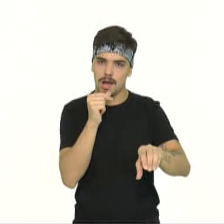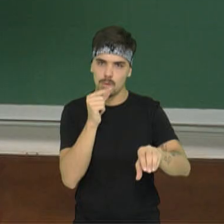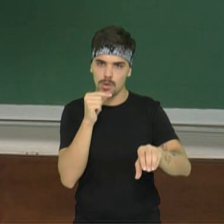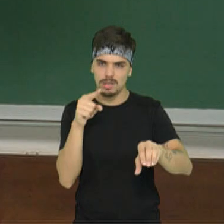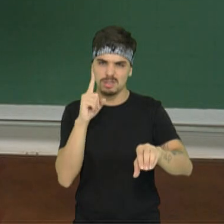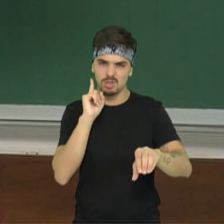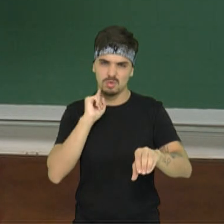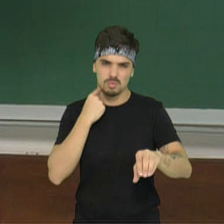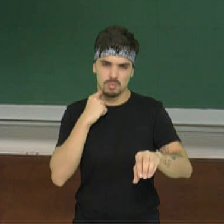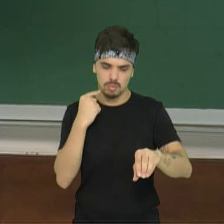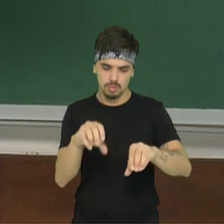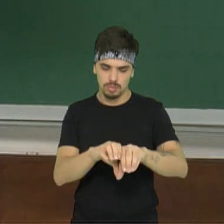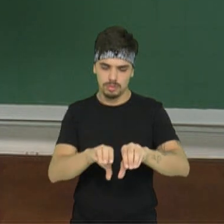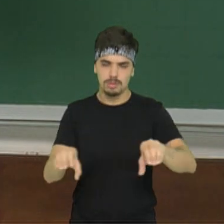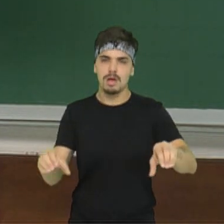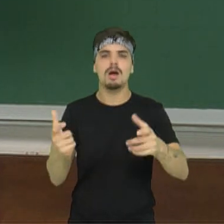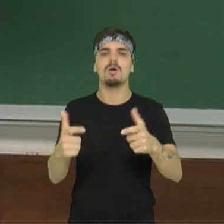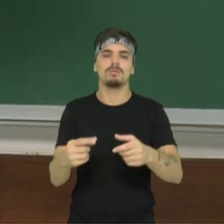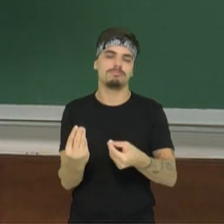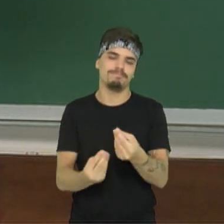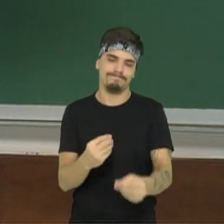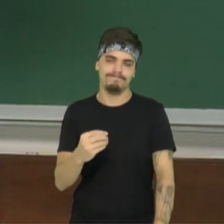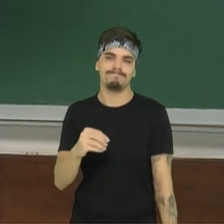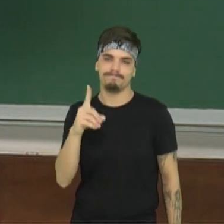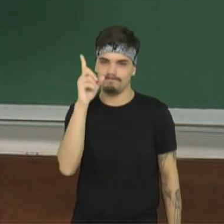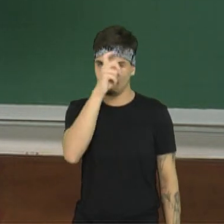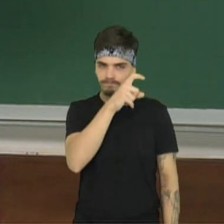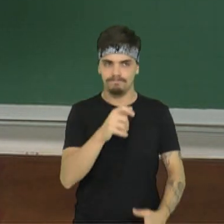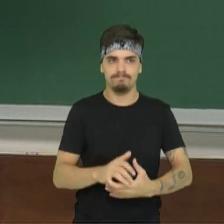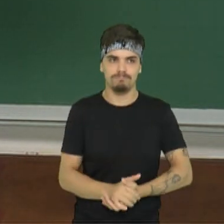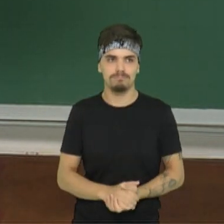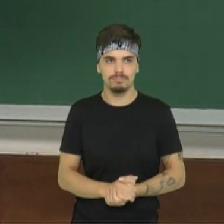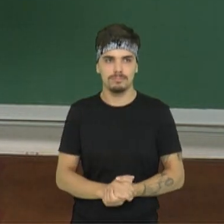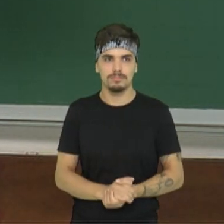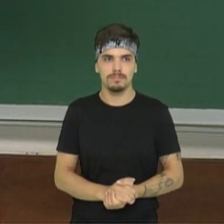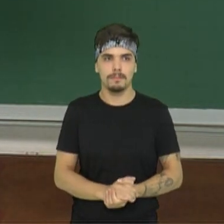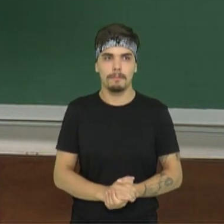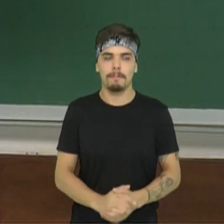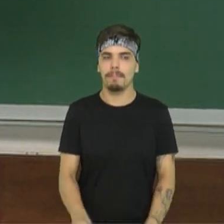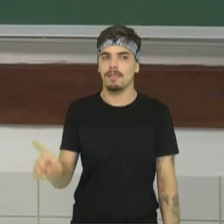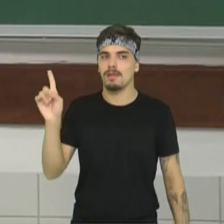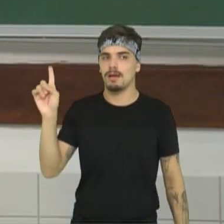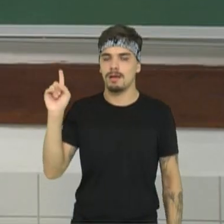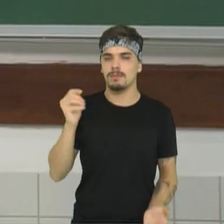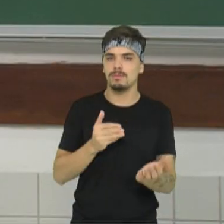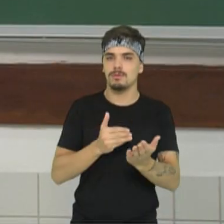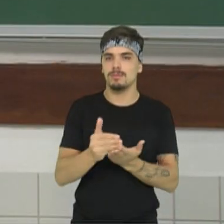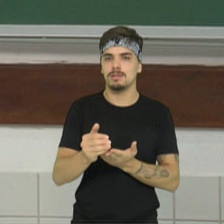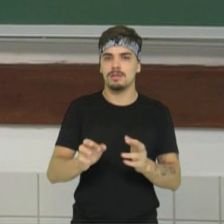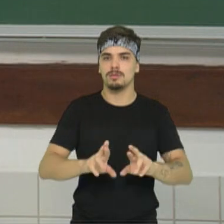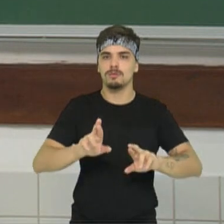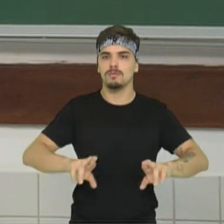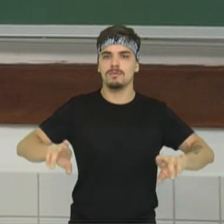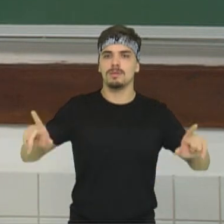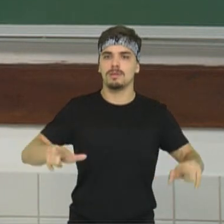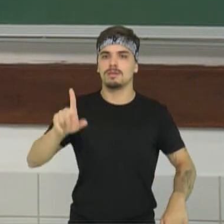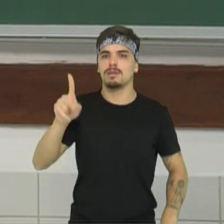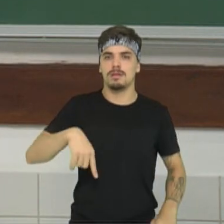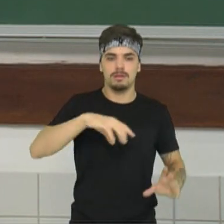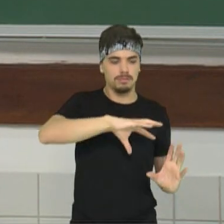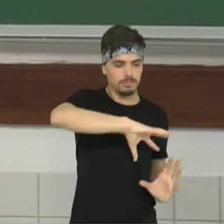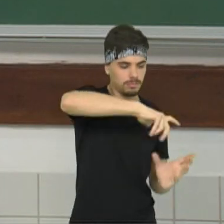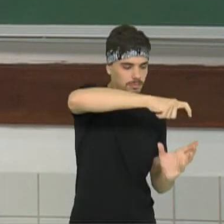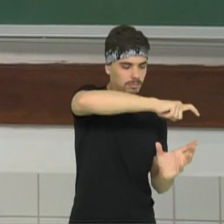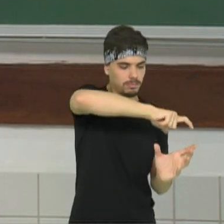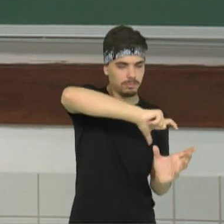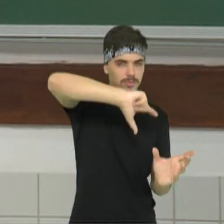básico, abastecimento de água e coleta de esgoto. Aqui a gente vai começar diferenciando já esses continentes